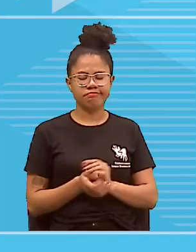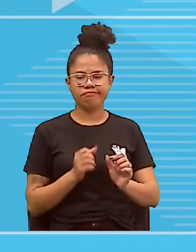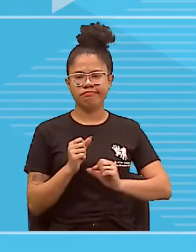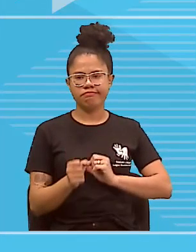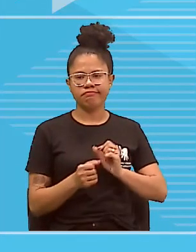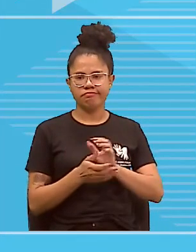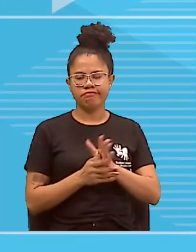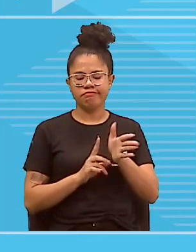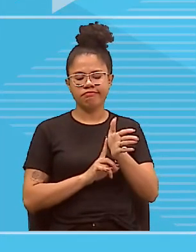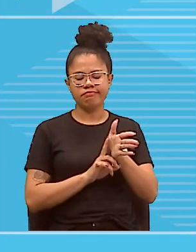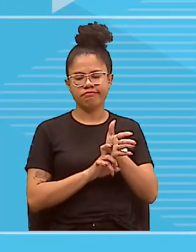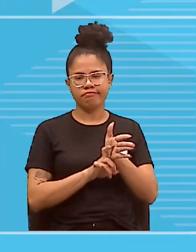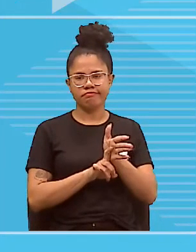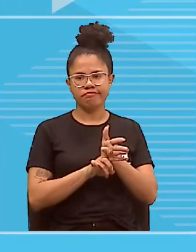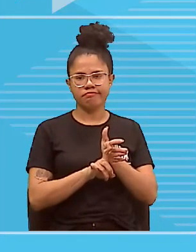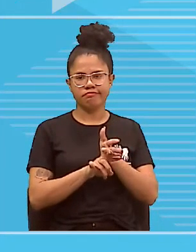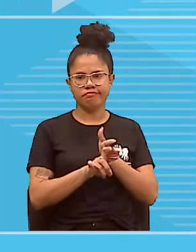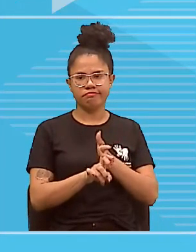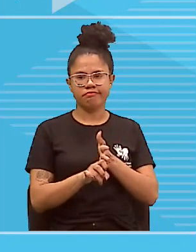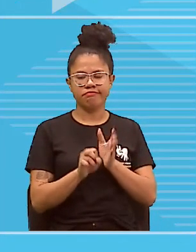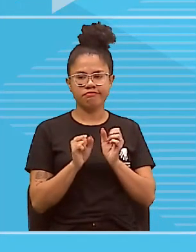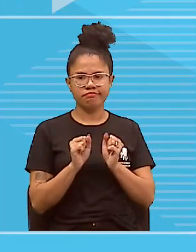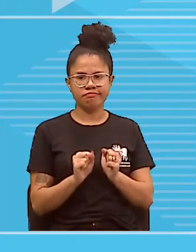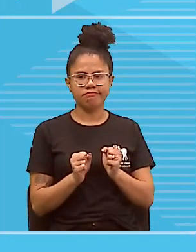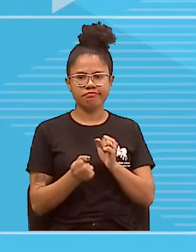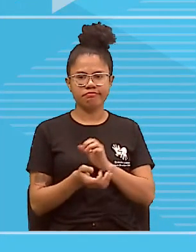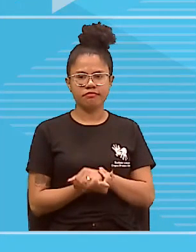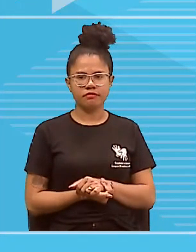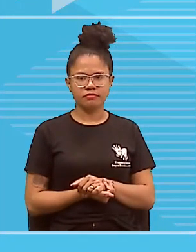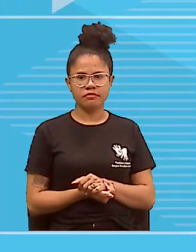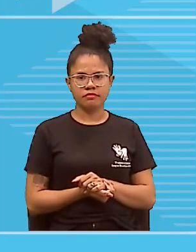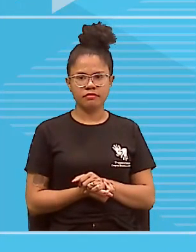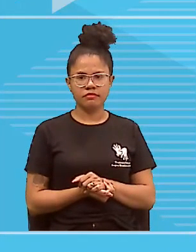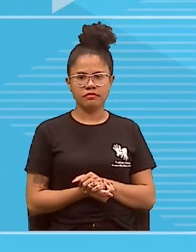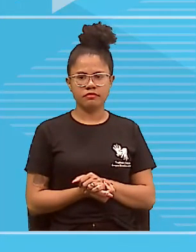ondas podem passar por obstáculos